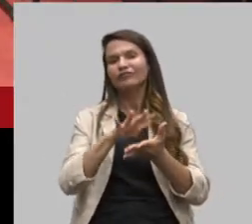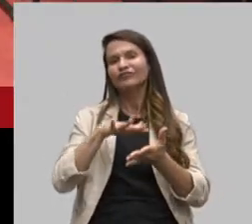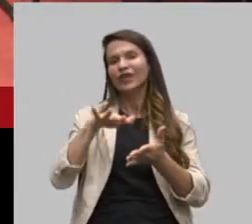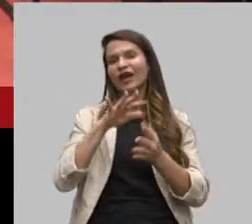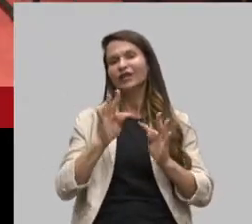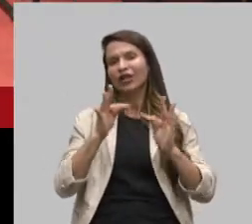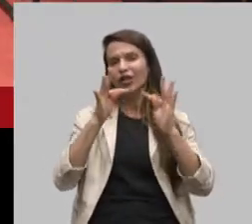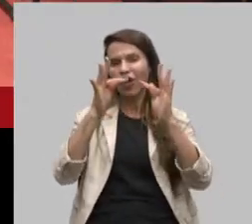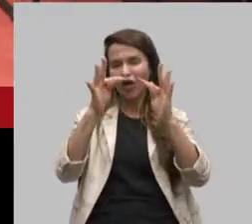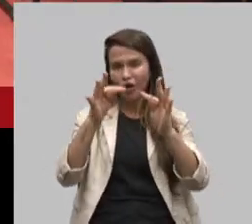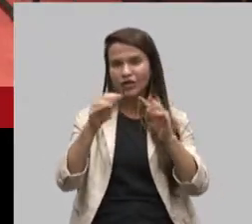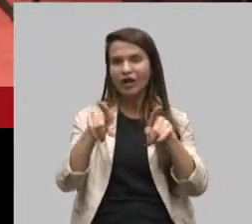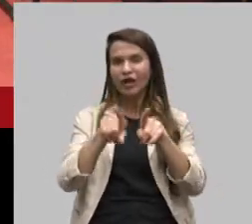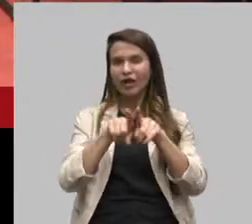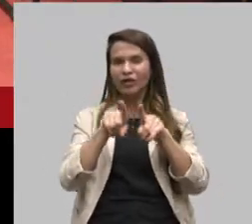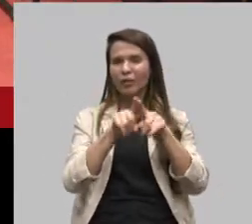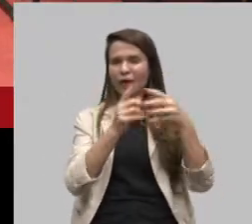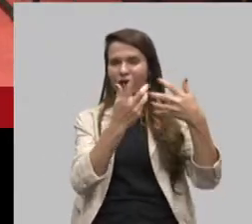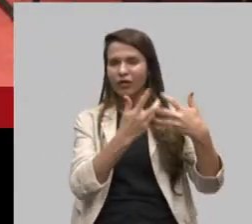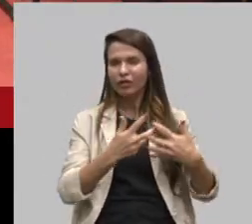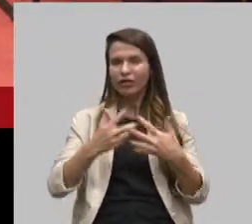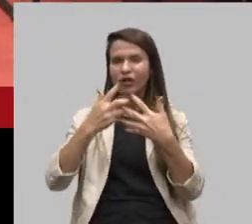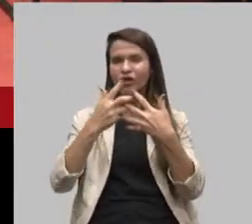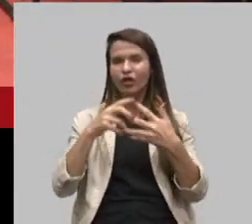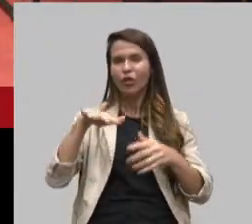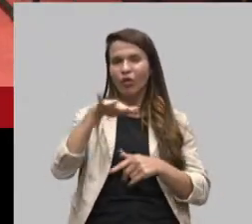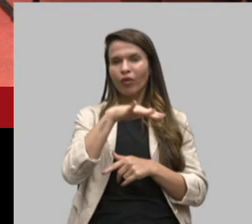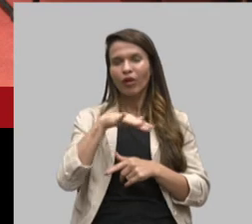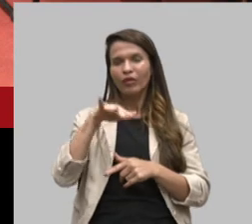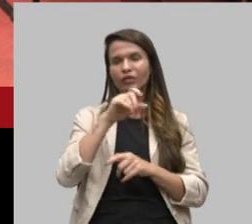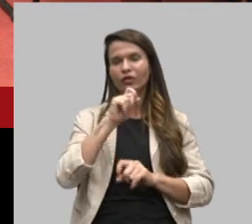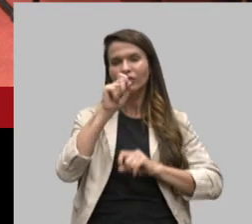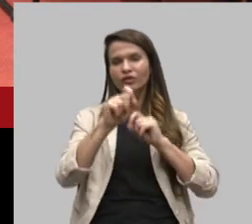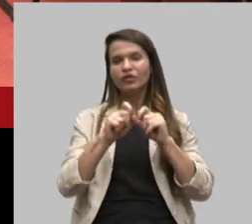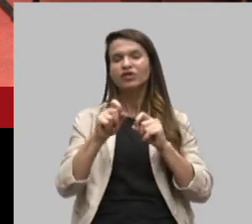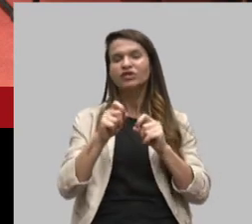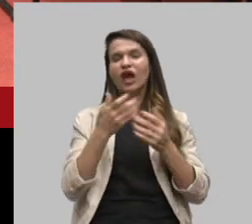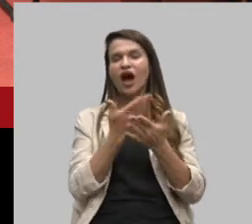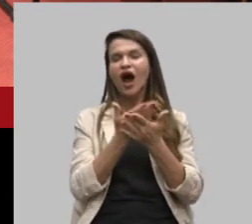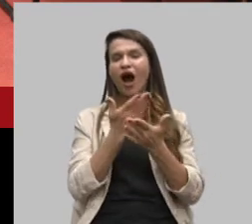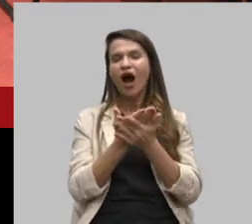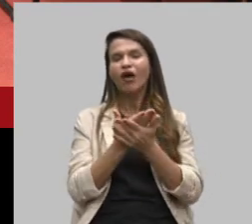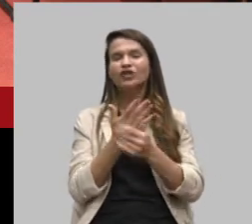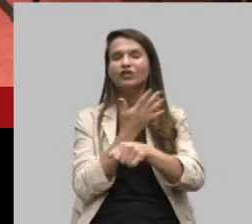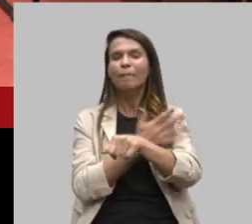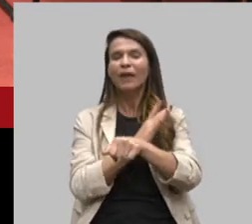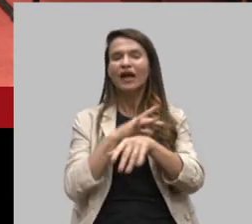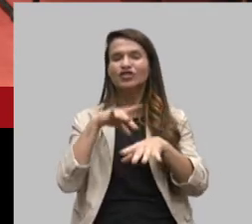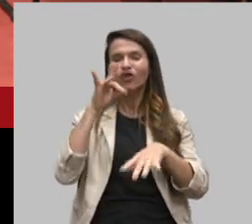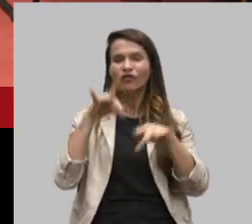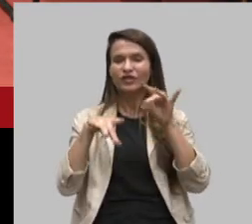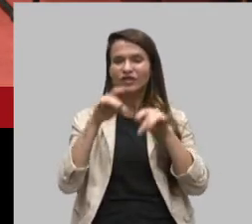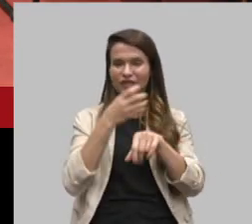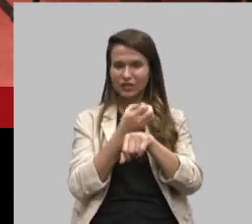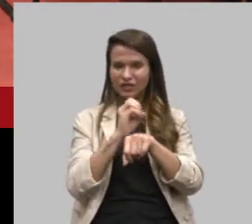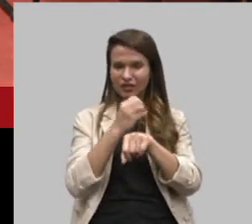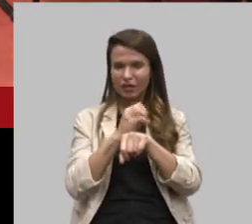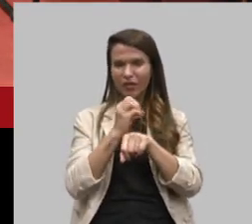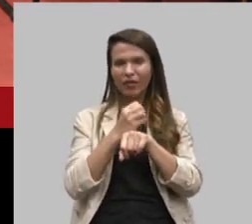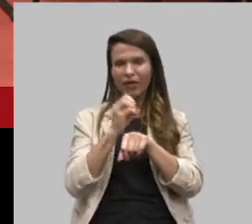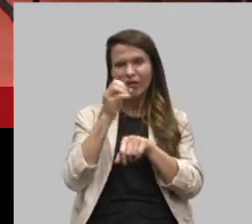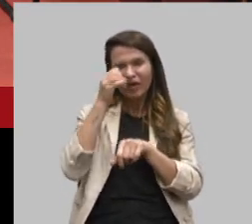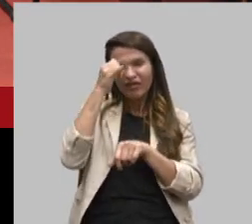entra no âmbito que inclusive está nela de aulas práticas e oficinas Isso é para tirar um pouco da